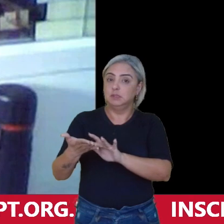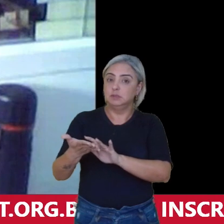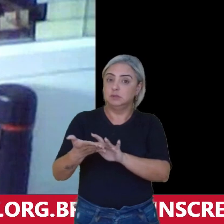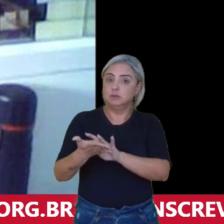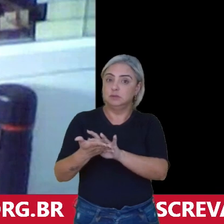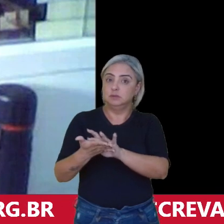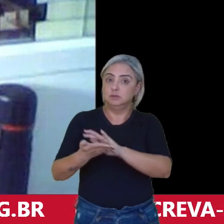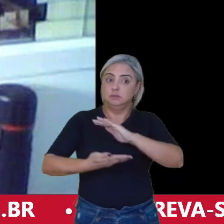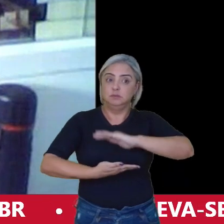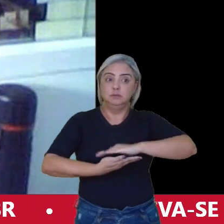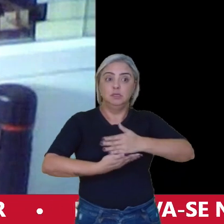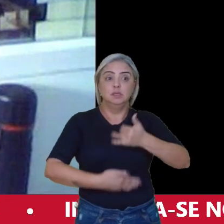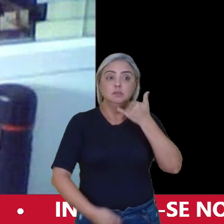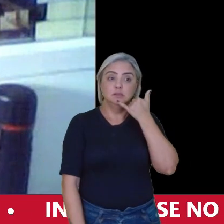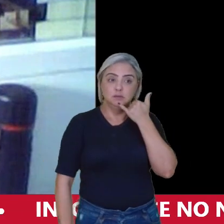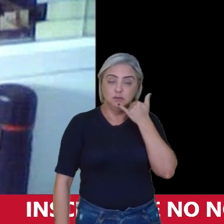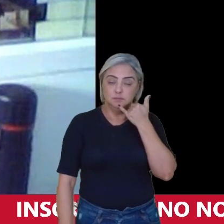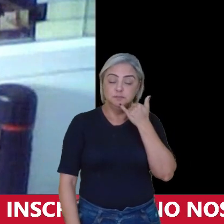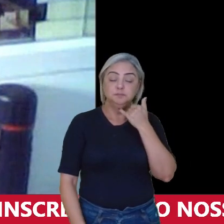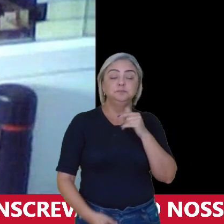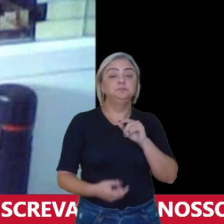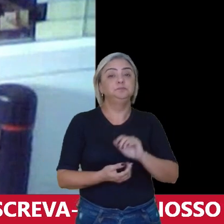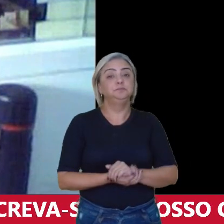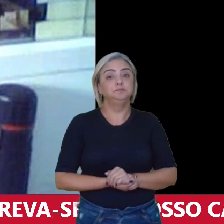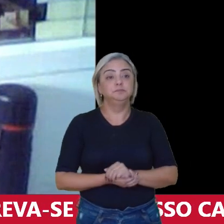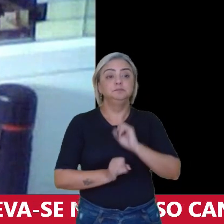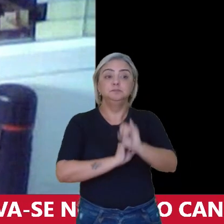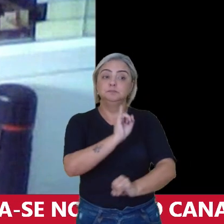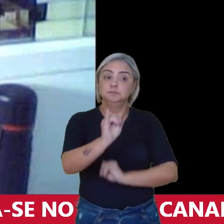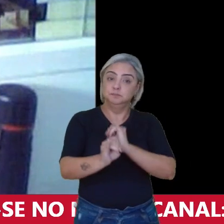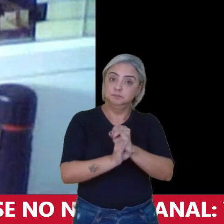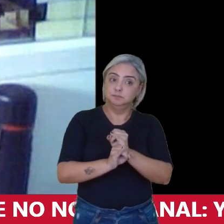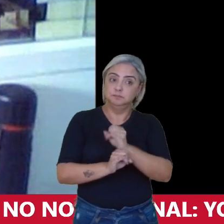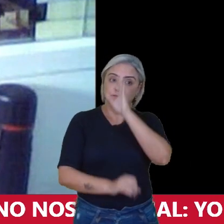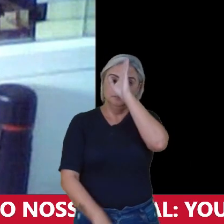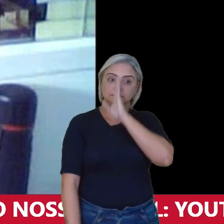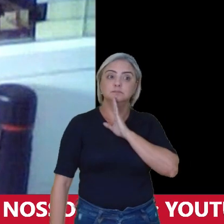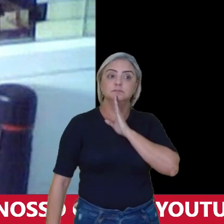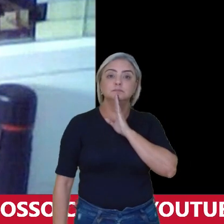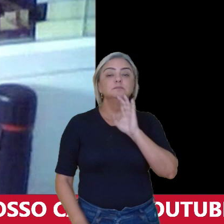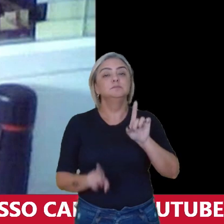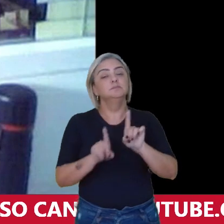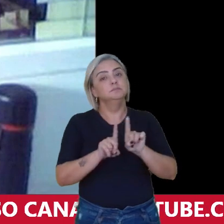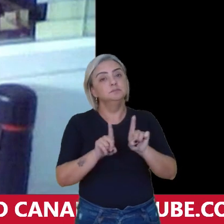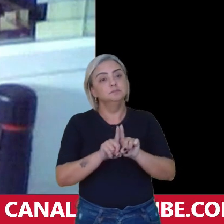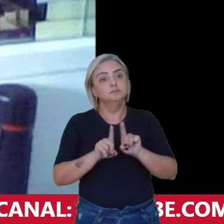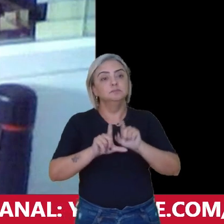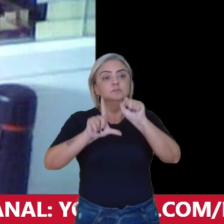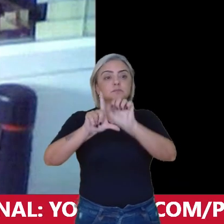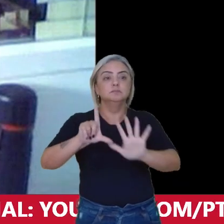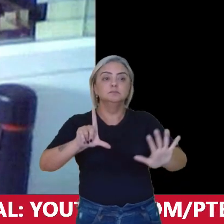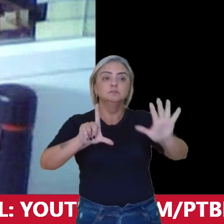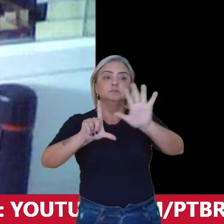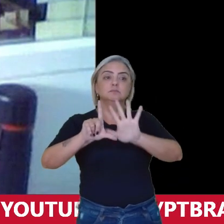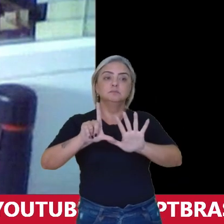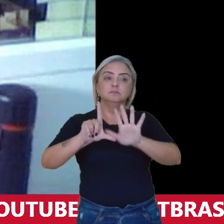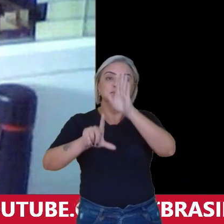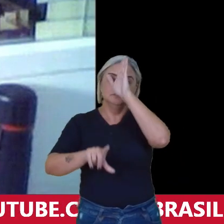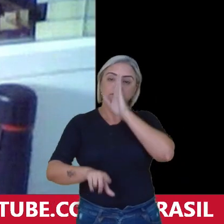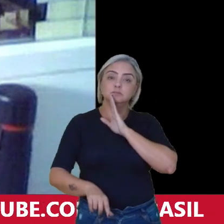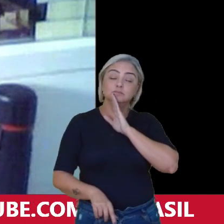ou celulares e internet gratuita, além de plataforma